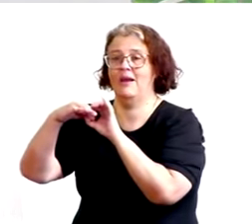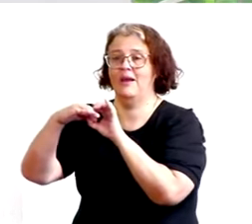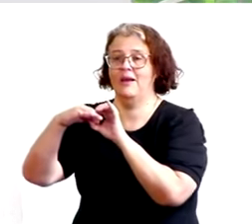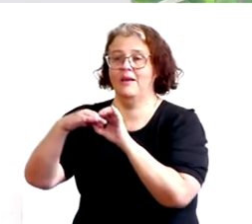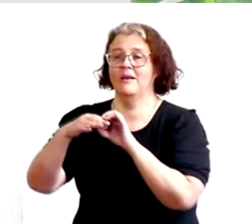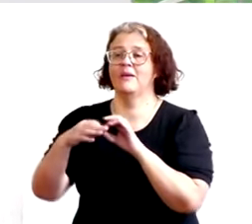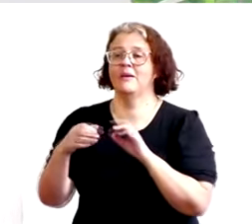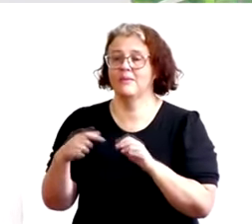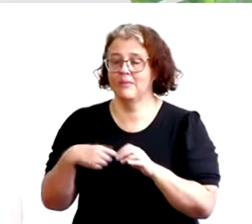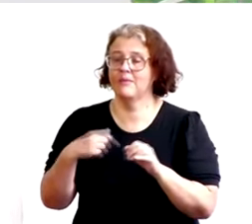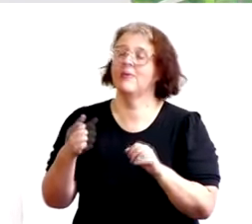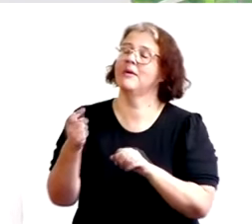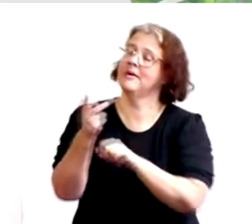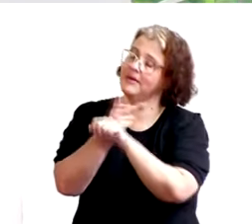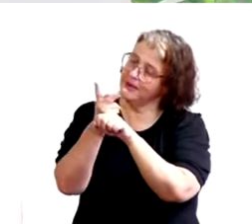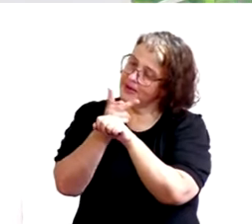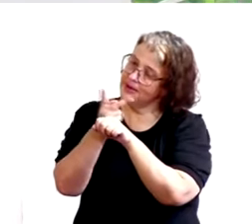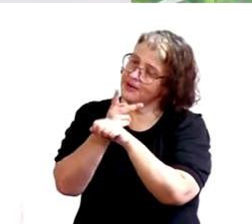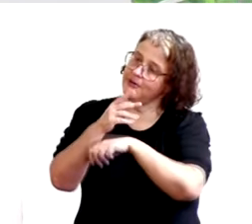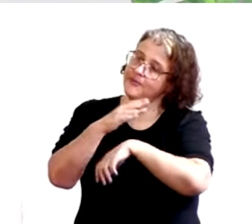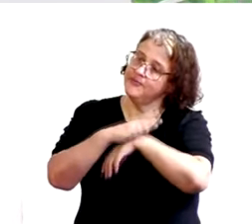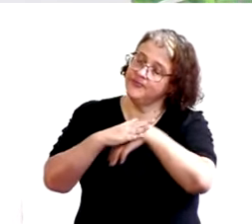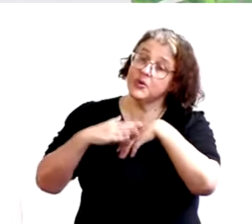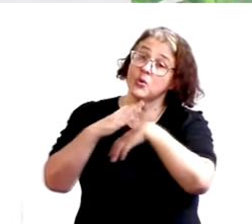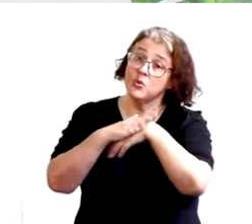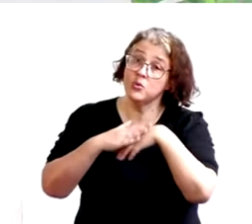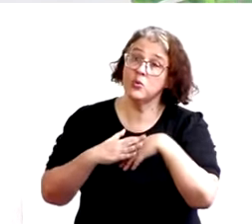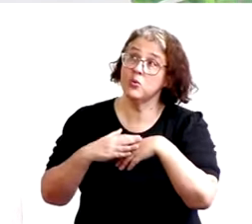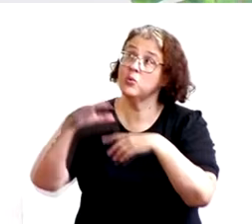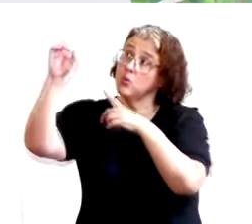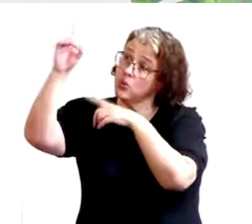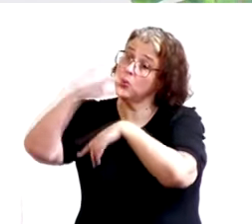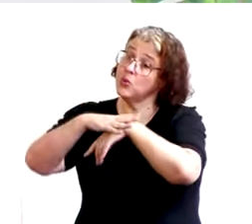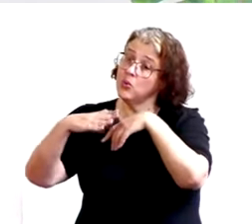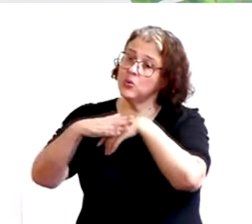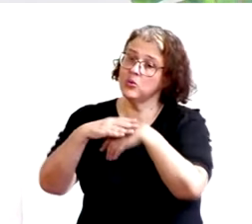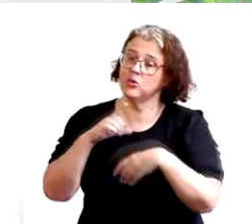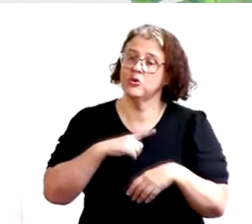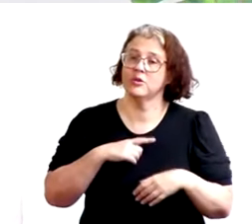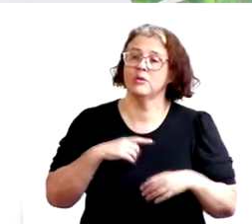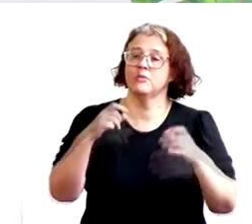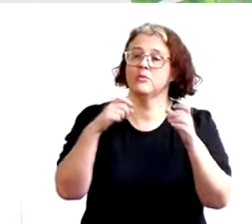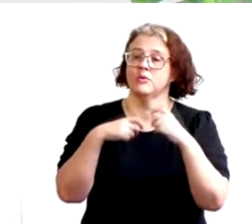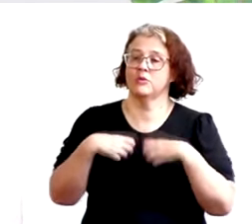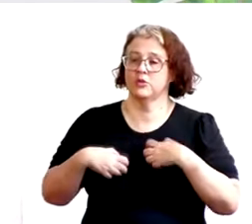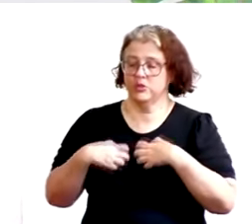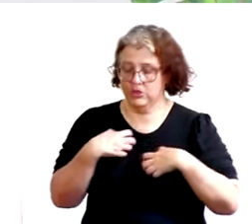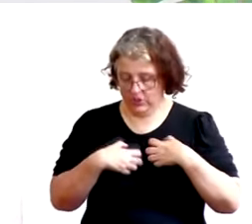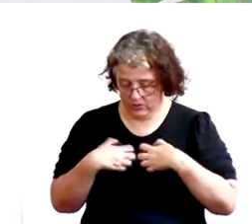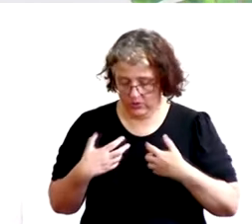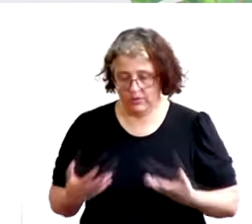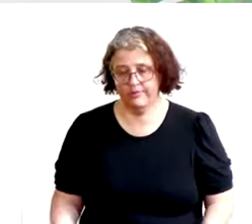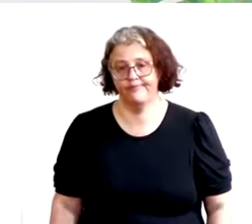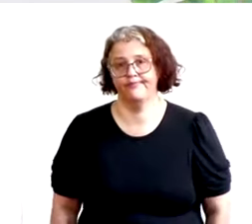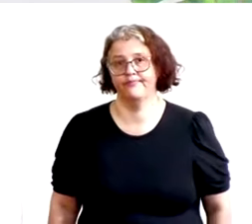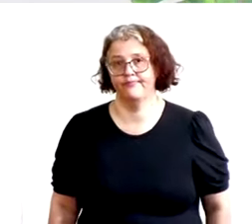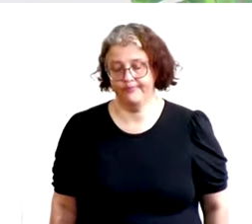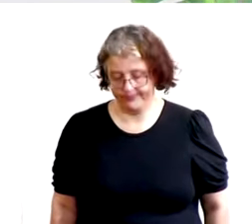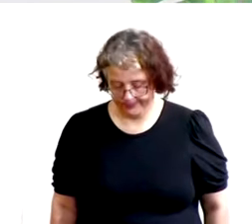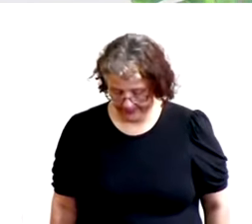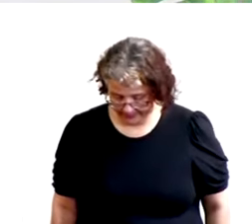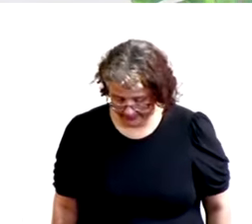consolo nos tempos de angústia nos tempos de angústia